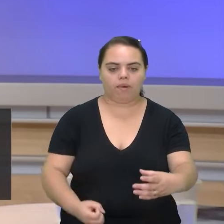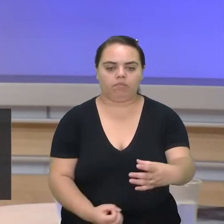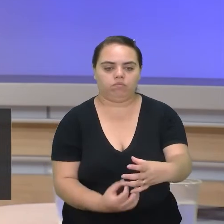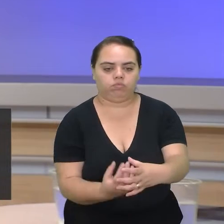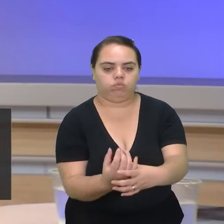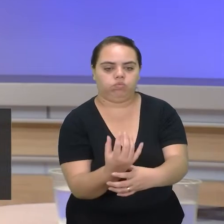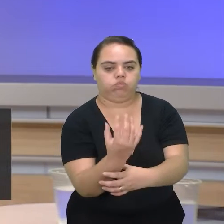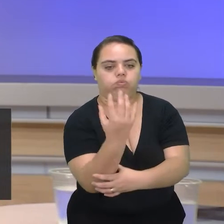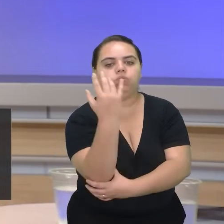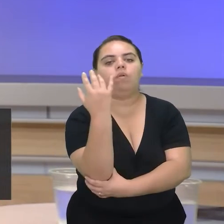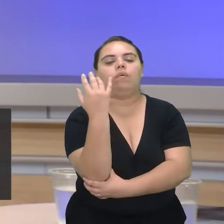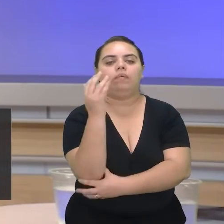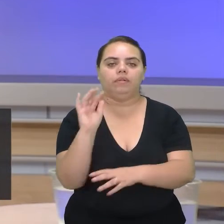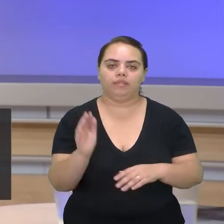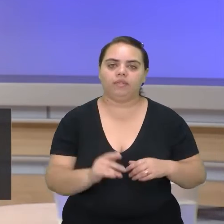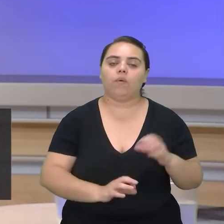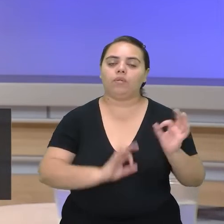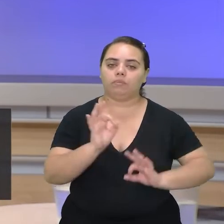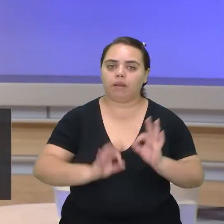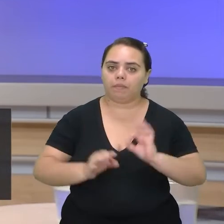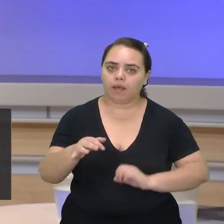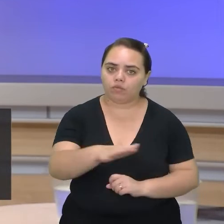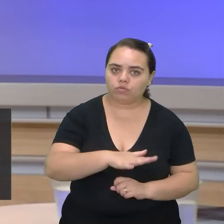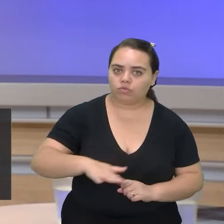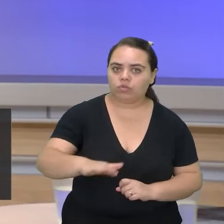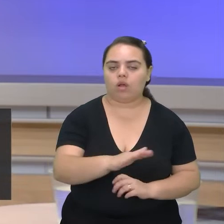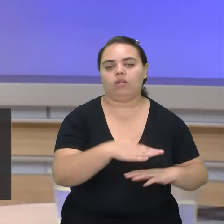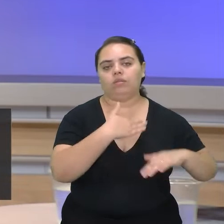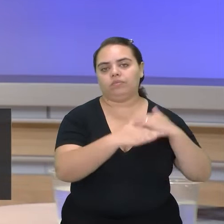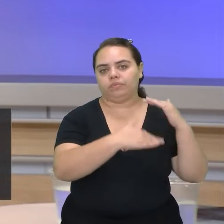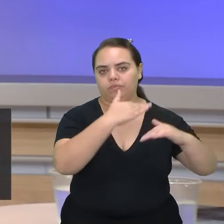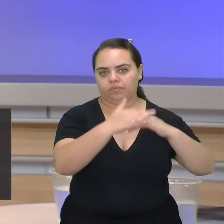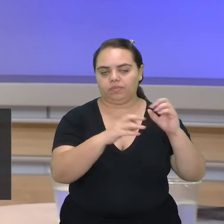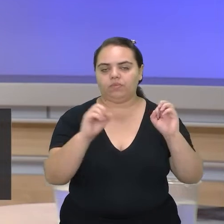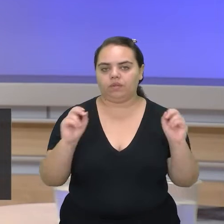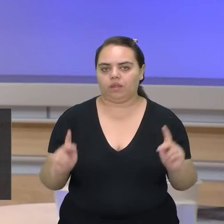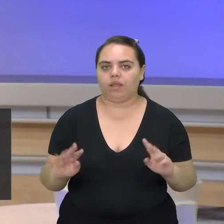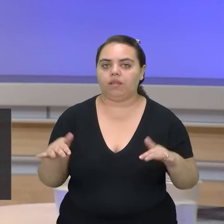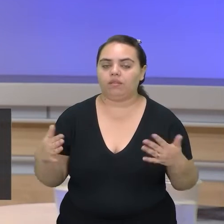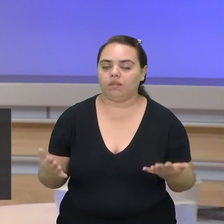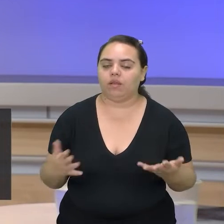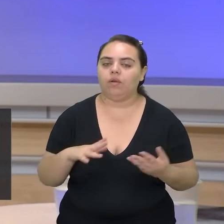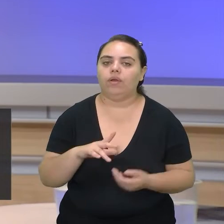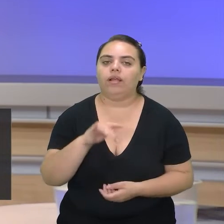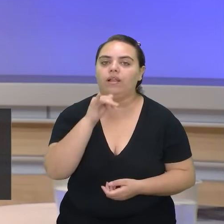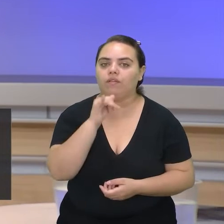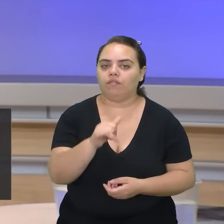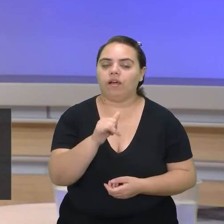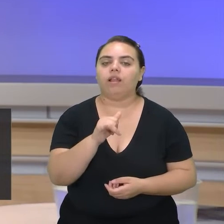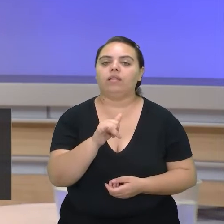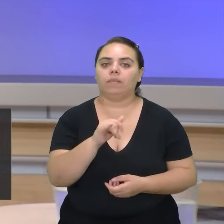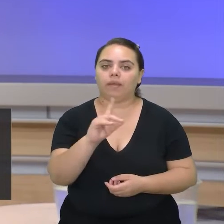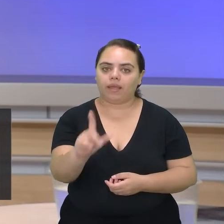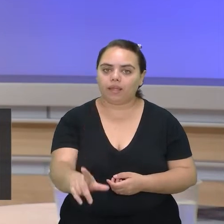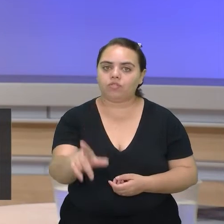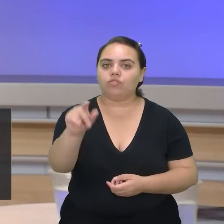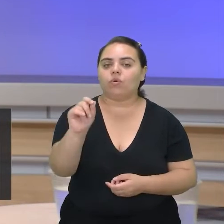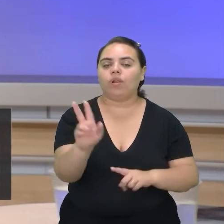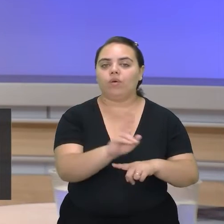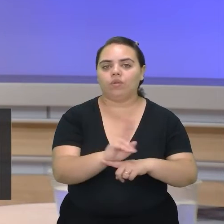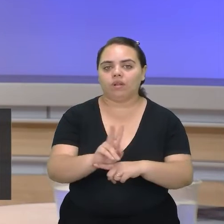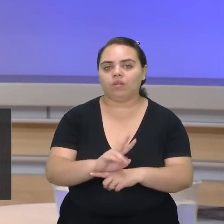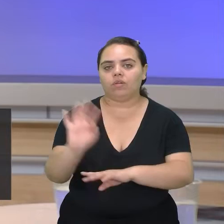método Miyawaki, a gente faz em algumas etapas, né? Ele fala também nesse método da escolha cuidadosa das